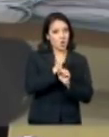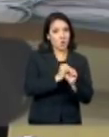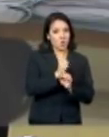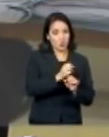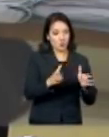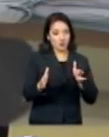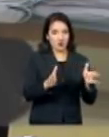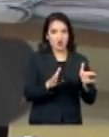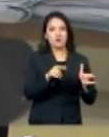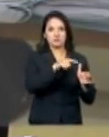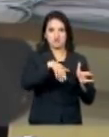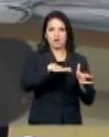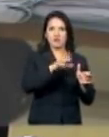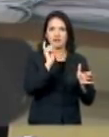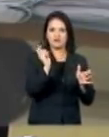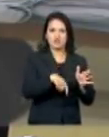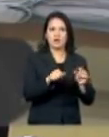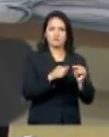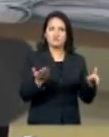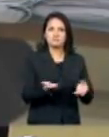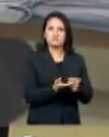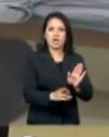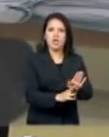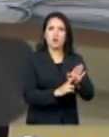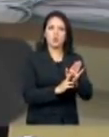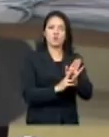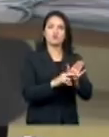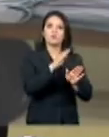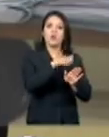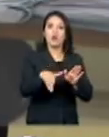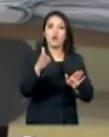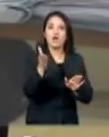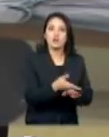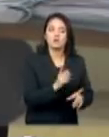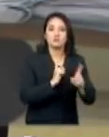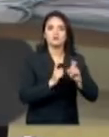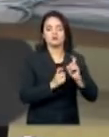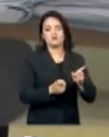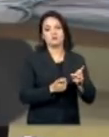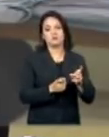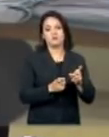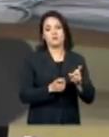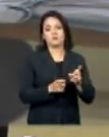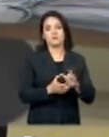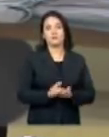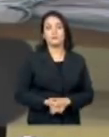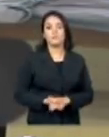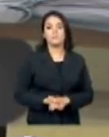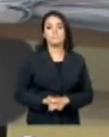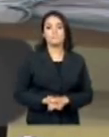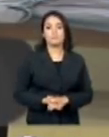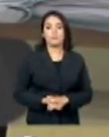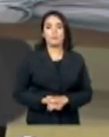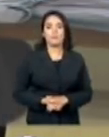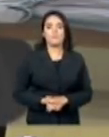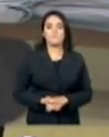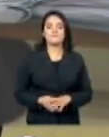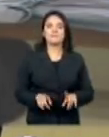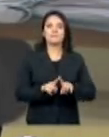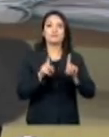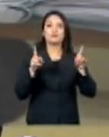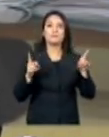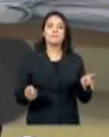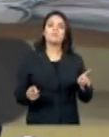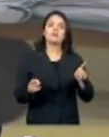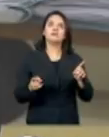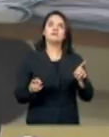os seus atos administrativos dos quais e kone fez funcionário discute-se portaria do ministério da justiça pode revogar a